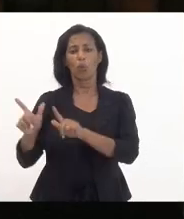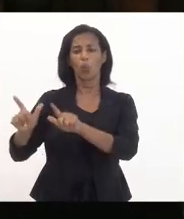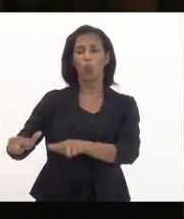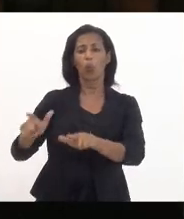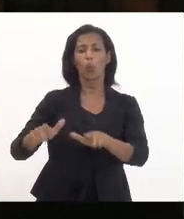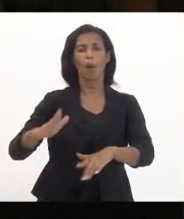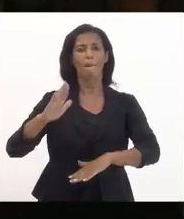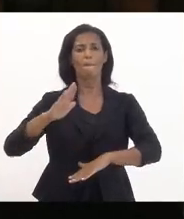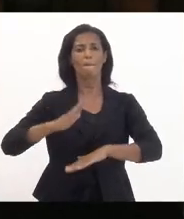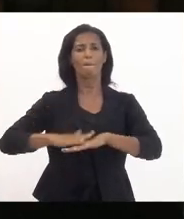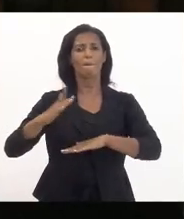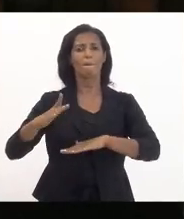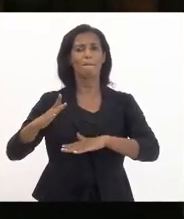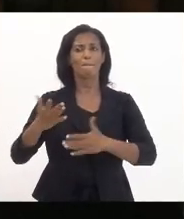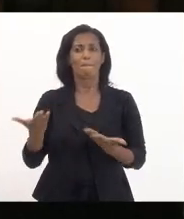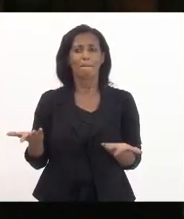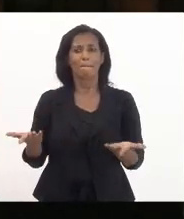de maior